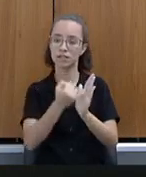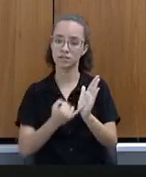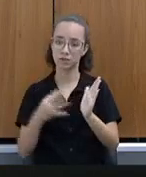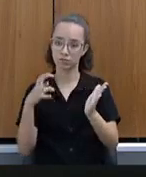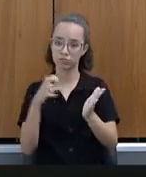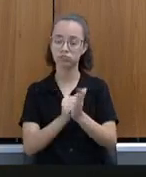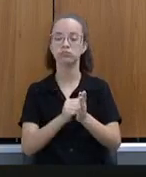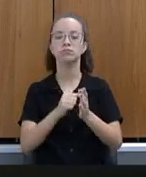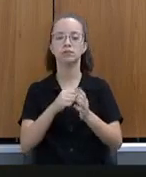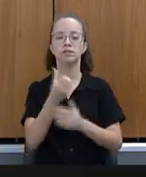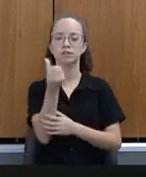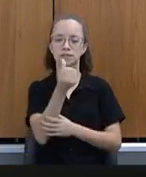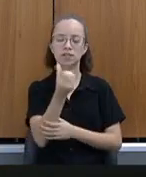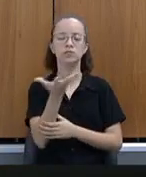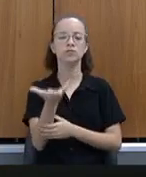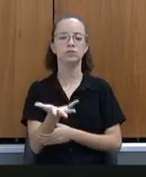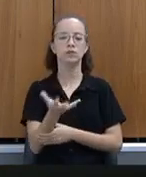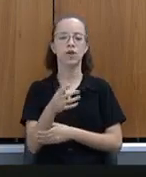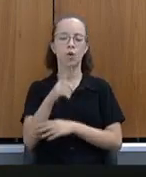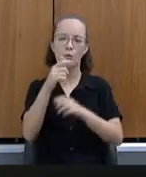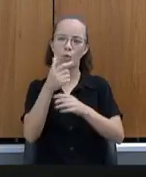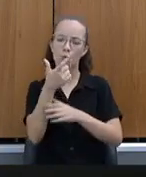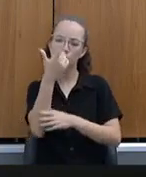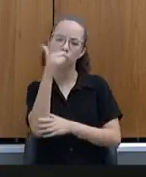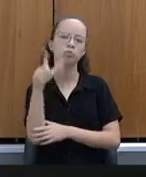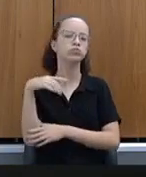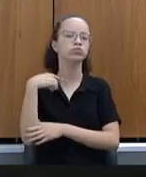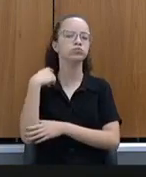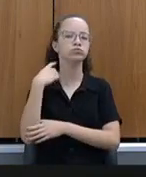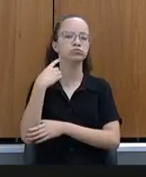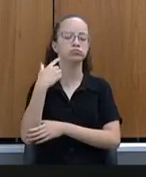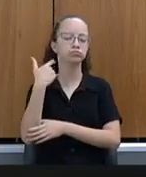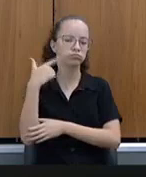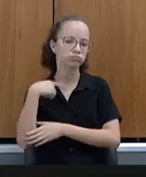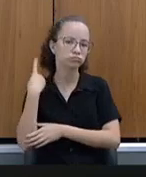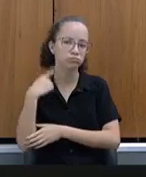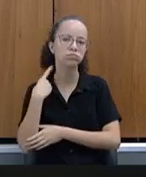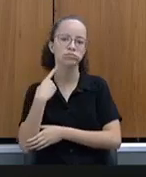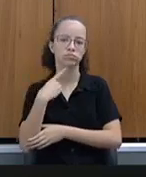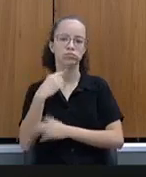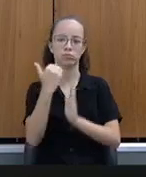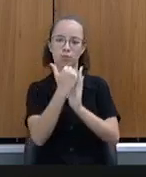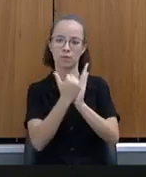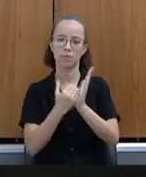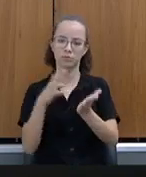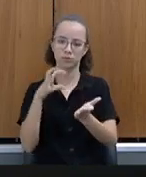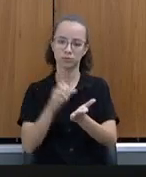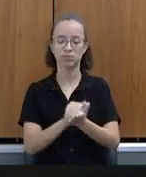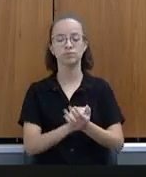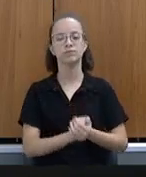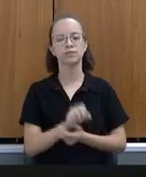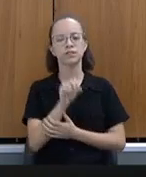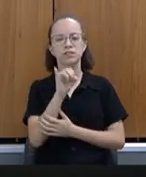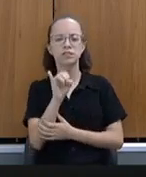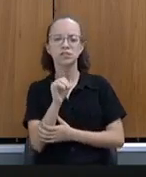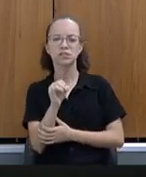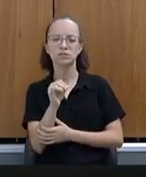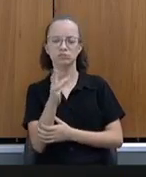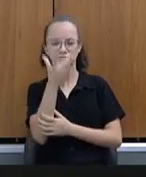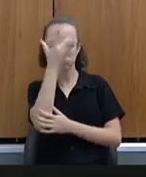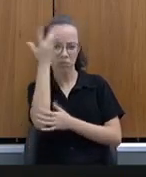sexto demais parlamentares por ordem de inscrição os parlamentares que desejarem fazer